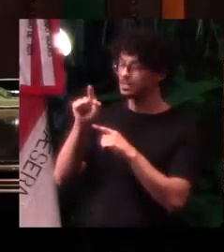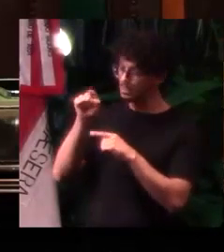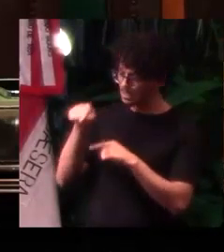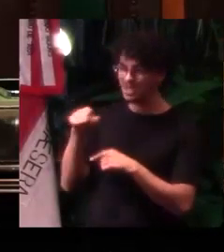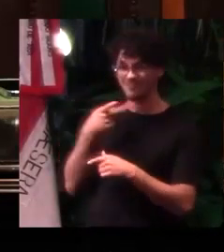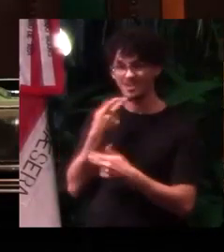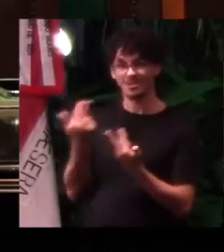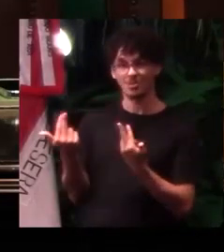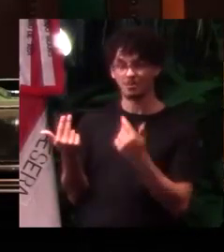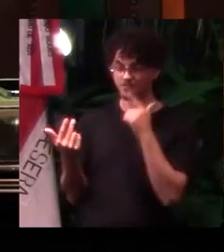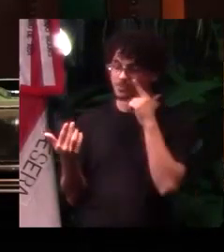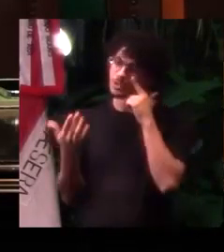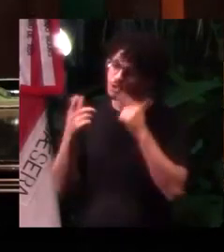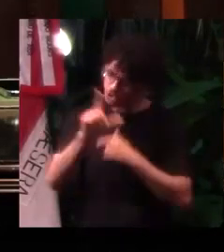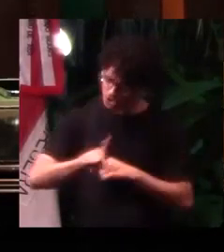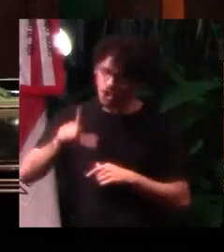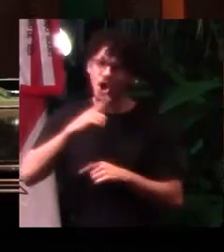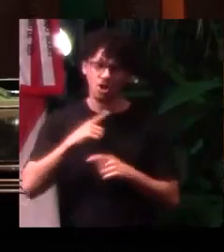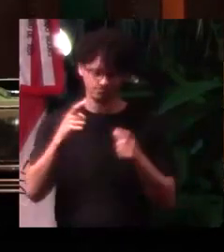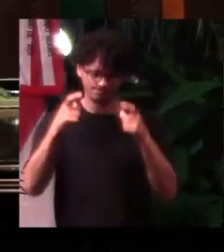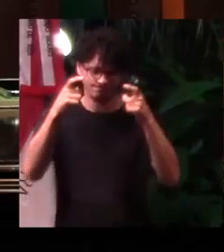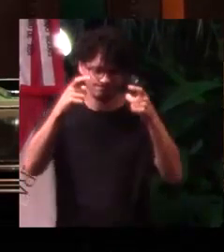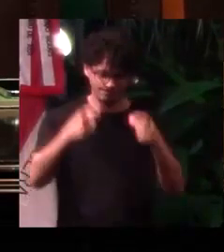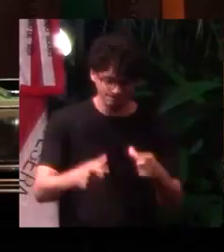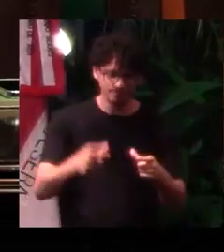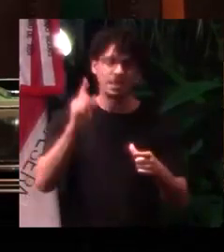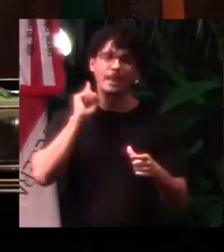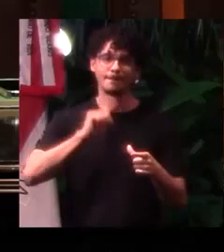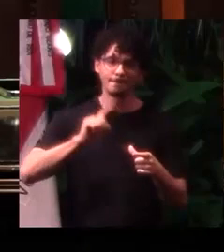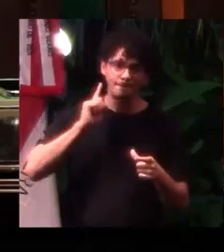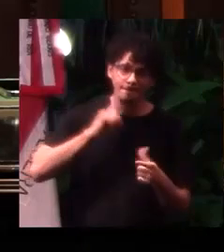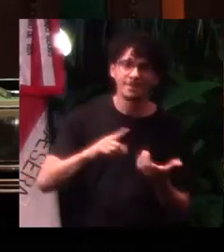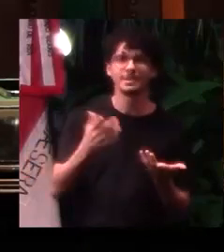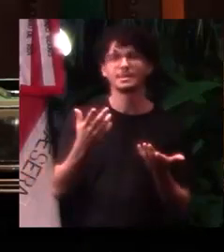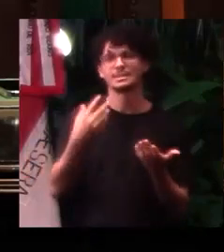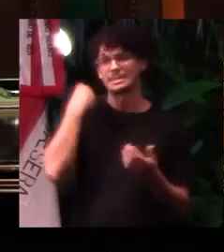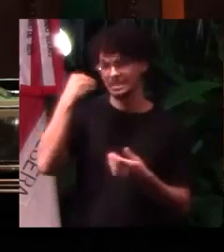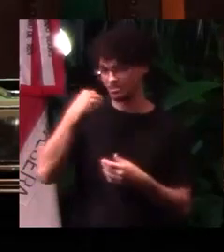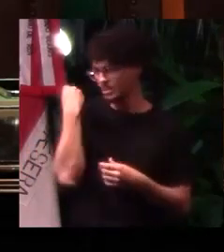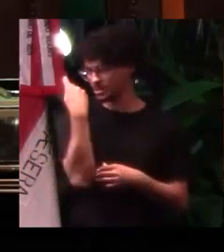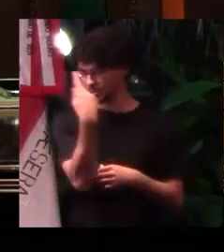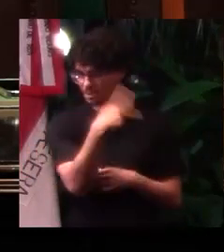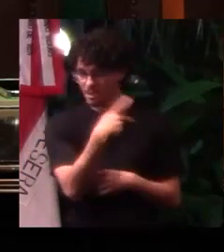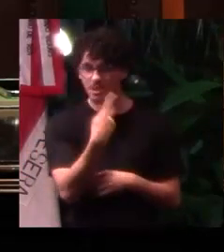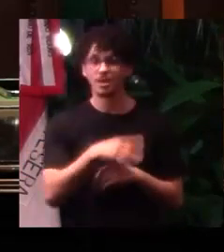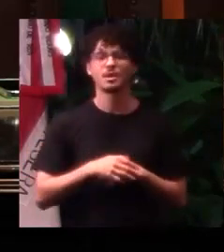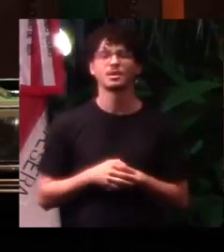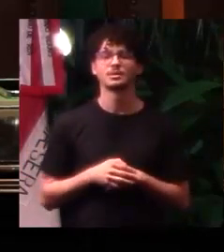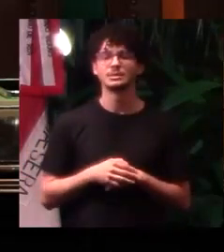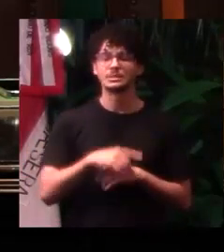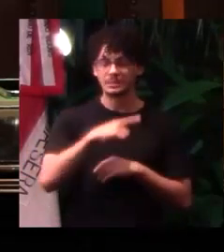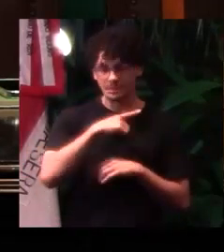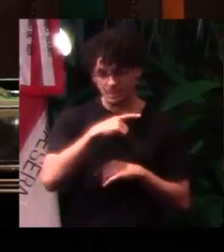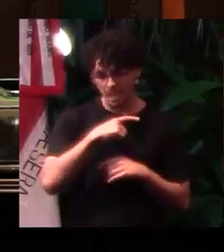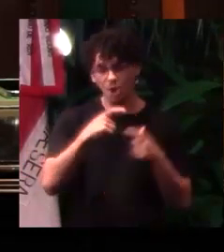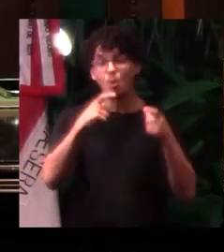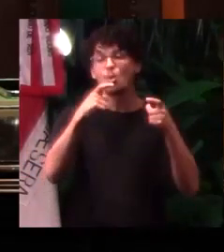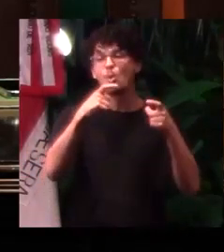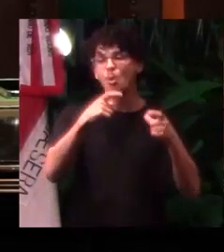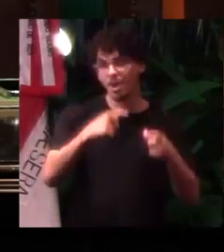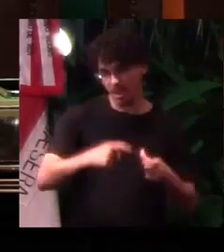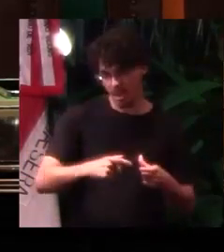em Minas, na sua experiência como homem de Cordisburgo, né, no sertão. Ela tem, claro,